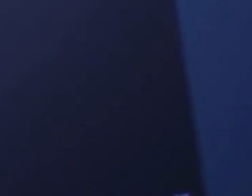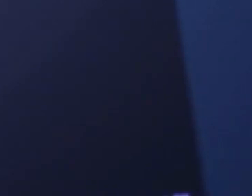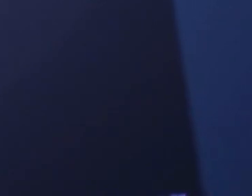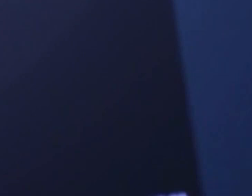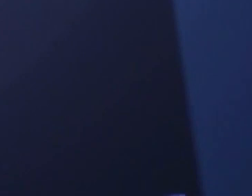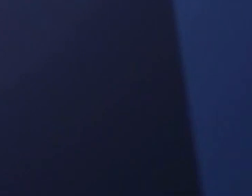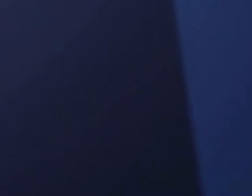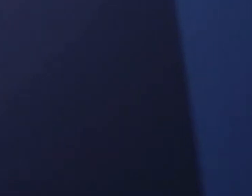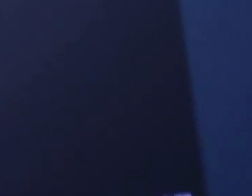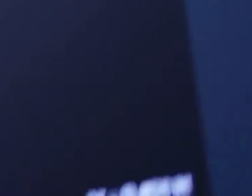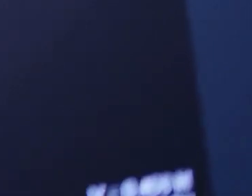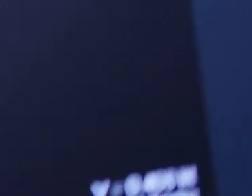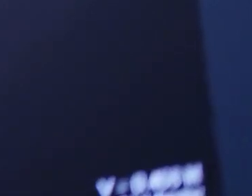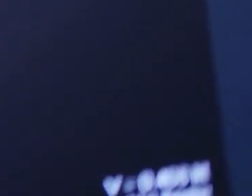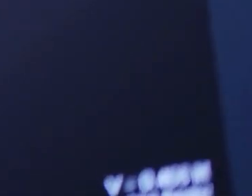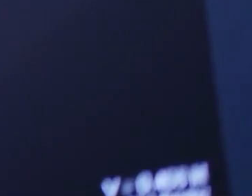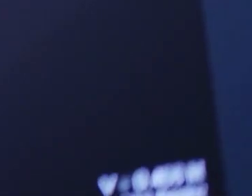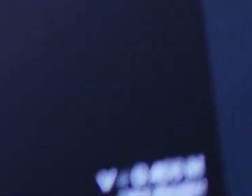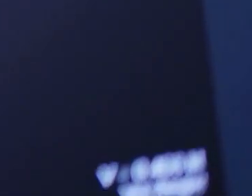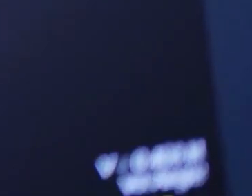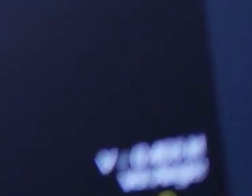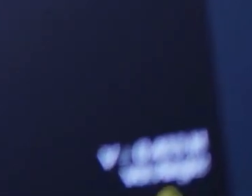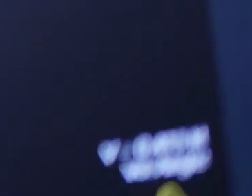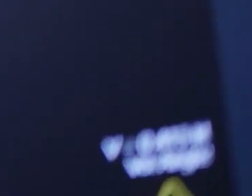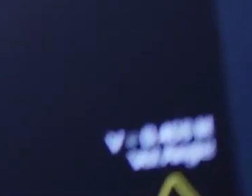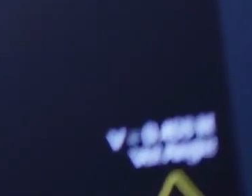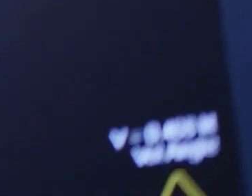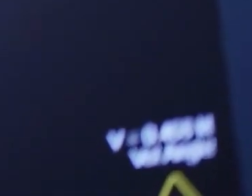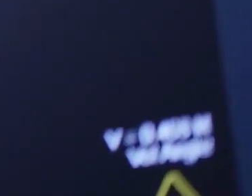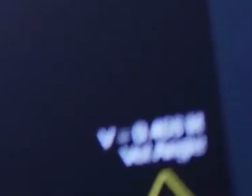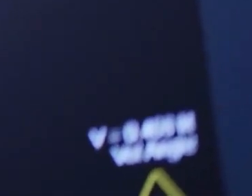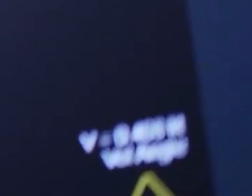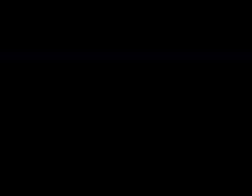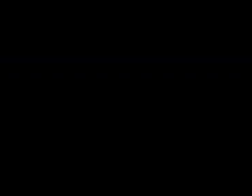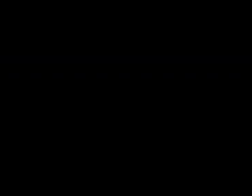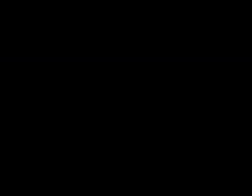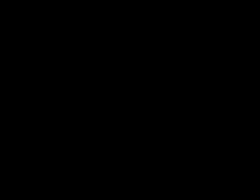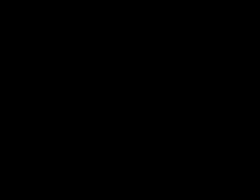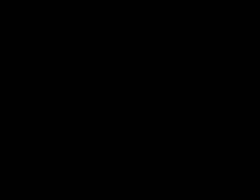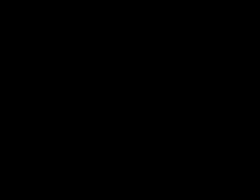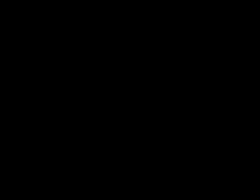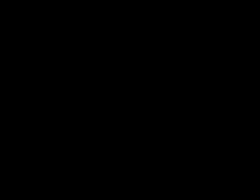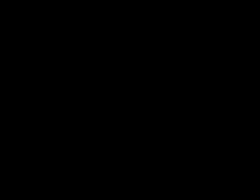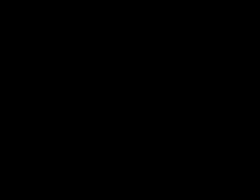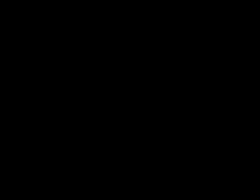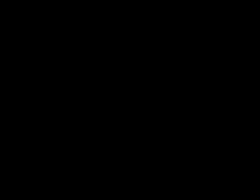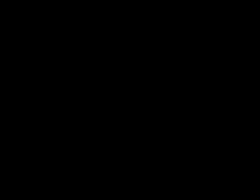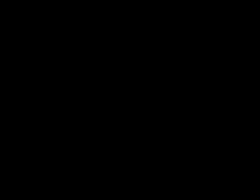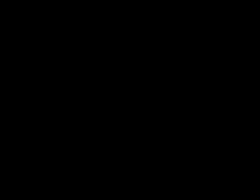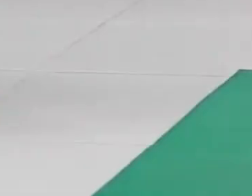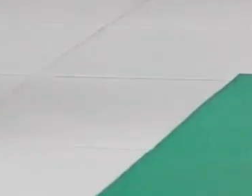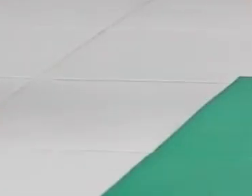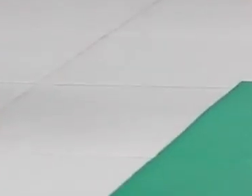o nanismo pode ser identificado logo no pré-natal. Para isso são usados os exames que medem o tamanho da cabeça e dos